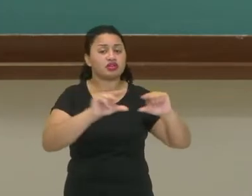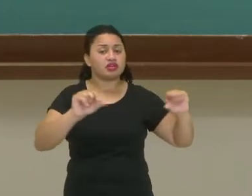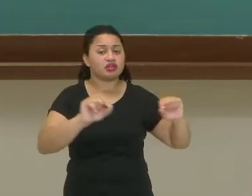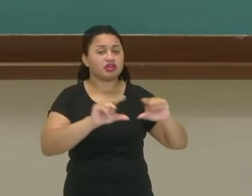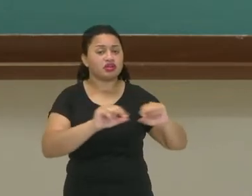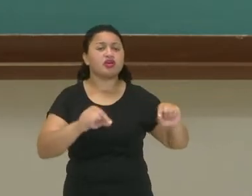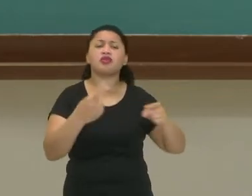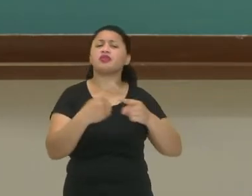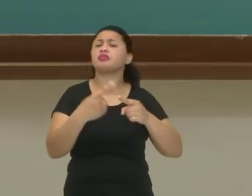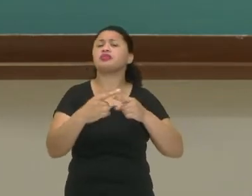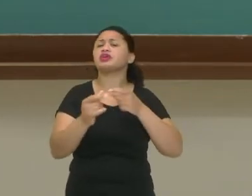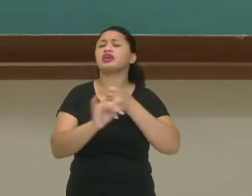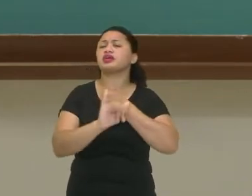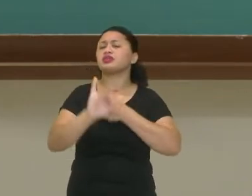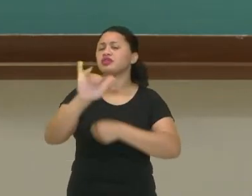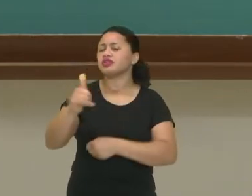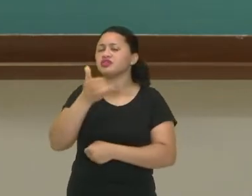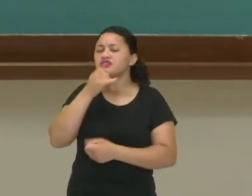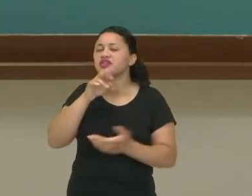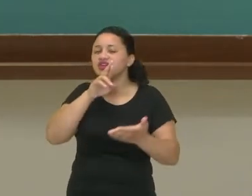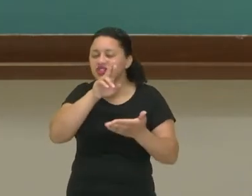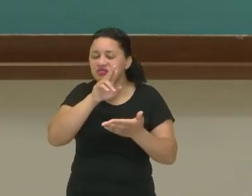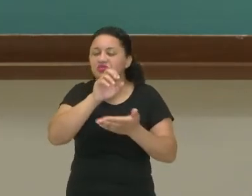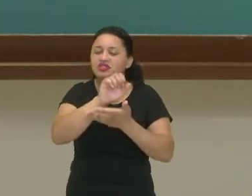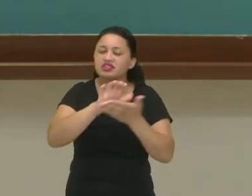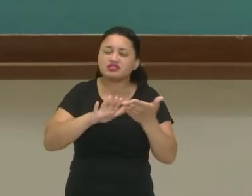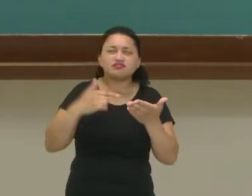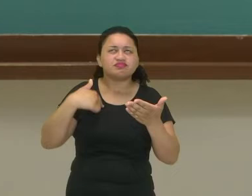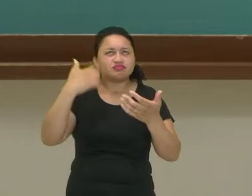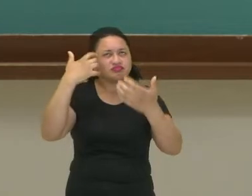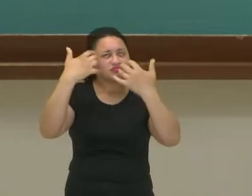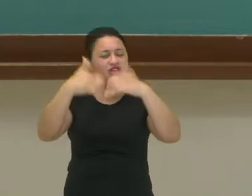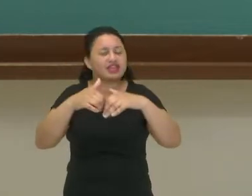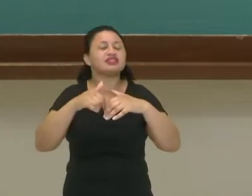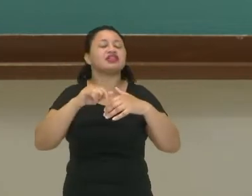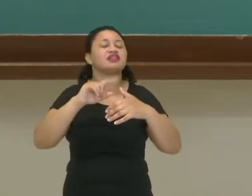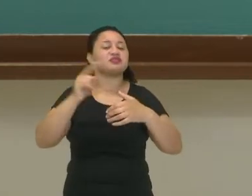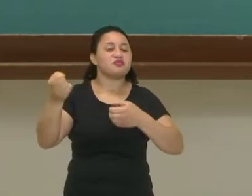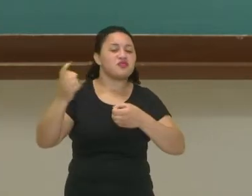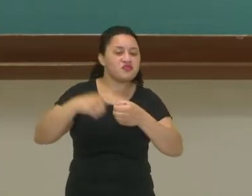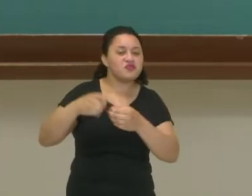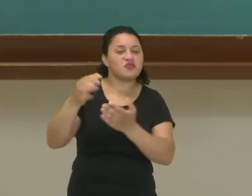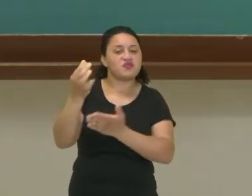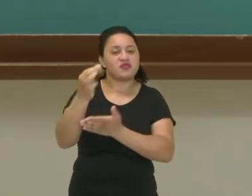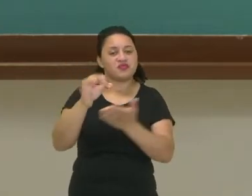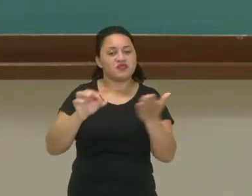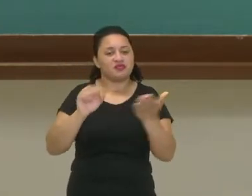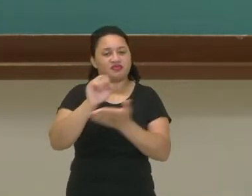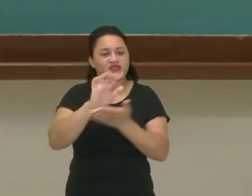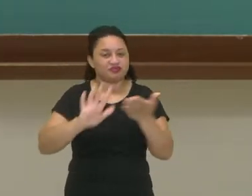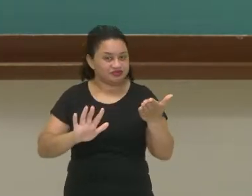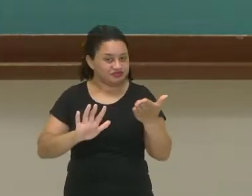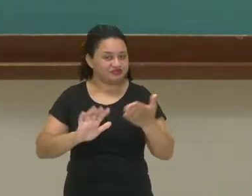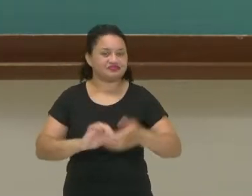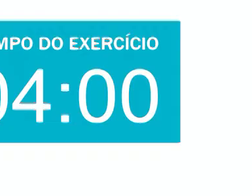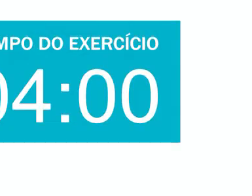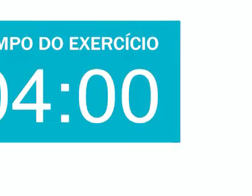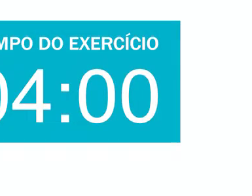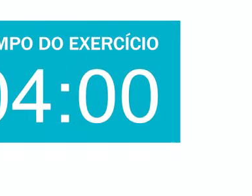uma crônica? Justifique, vai lá, pense nesse sentido aí. Eu aguardo aqui, você fica aí, a gente já volta, hein? Vai lá.